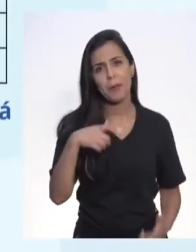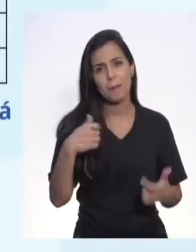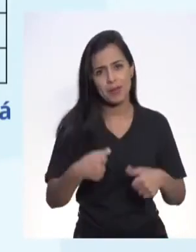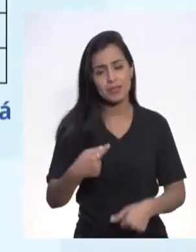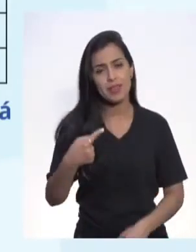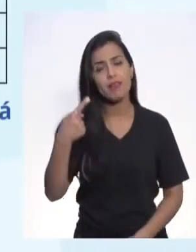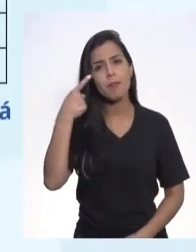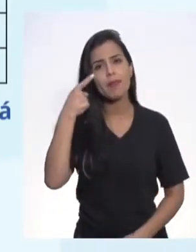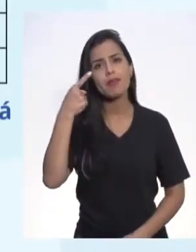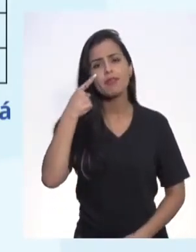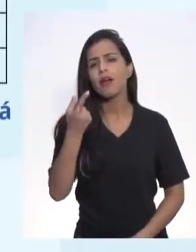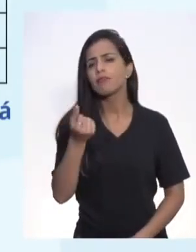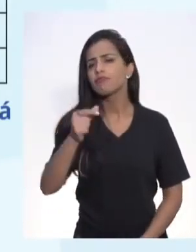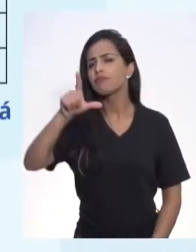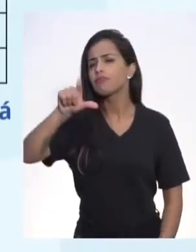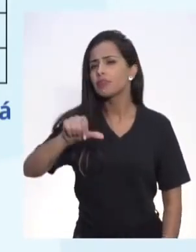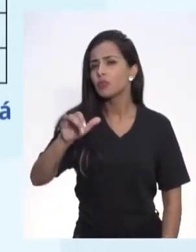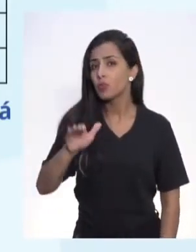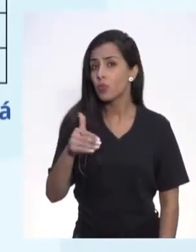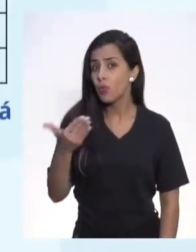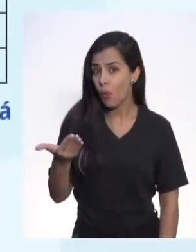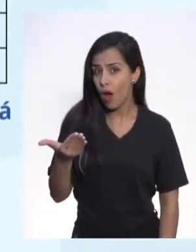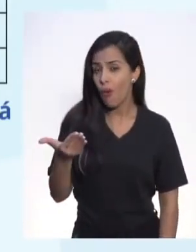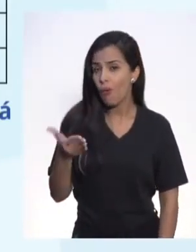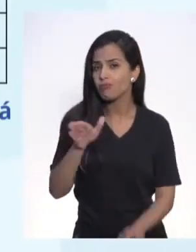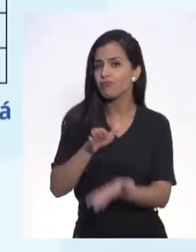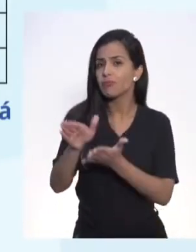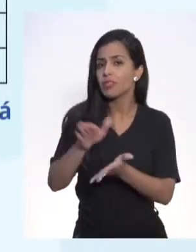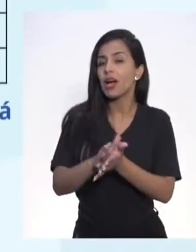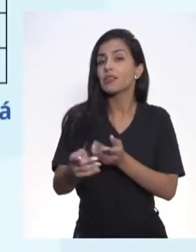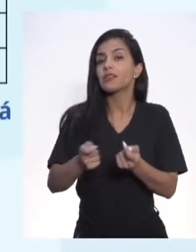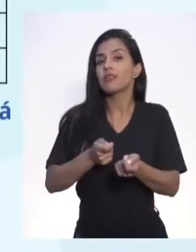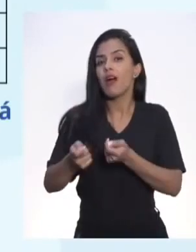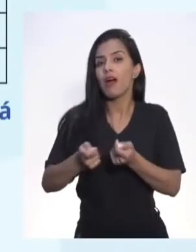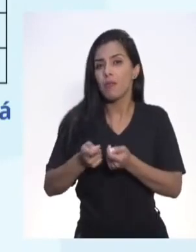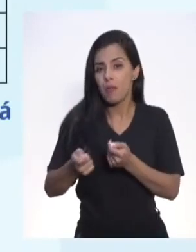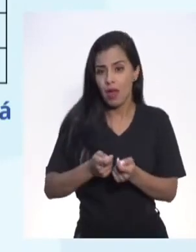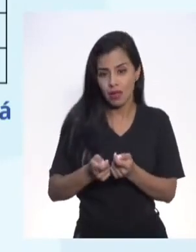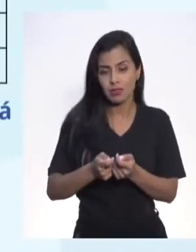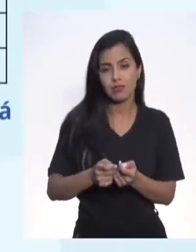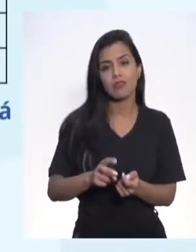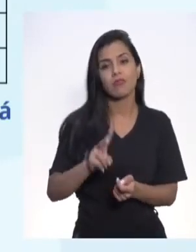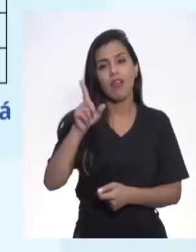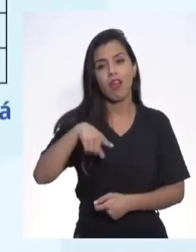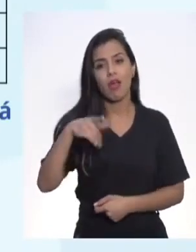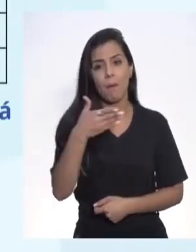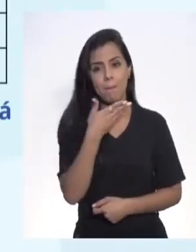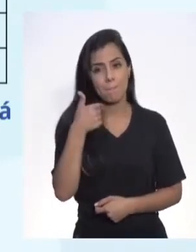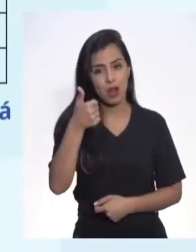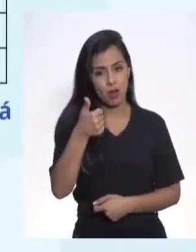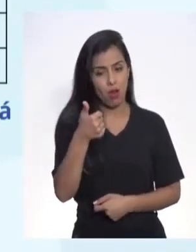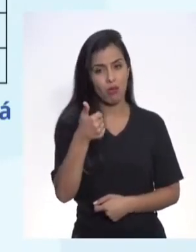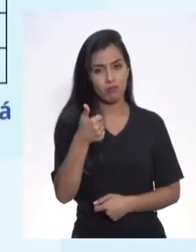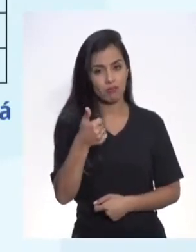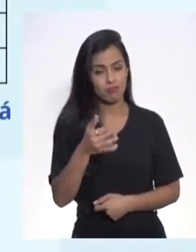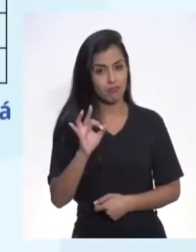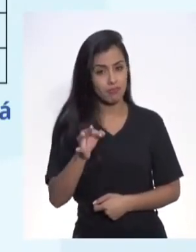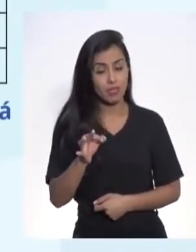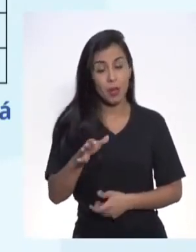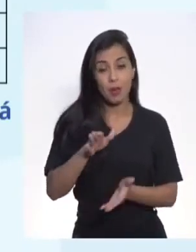melhor custo-benefício. Ou seja, onde eu vou gastar menos, vai ser melhor para mim. Então, gastar menos